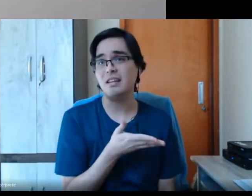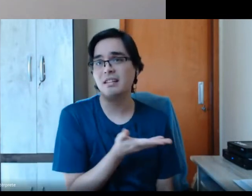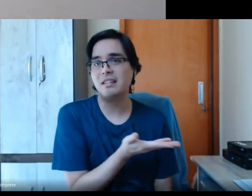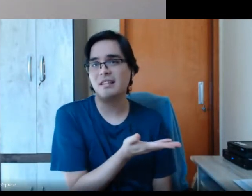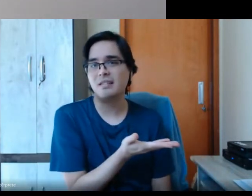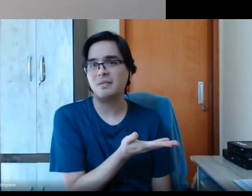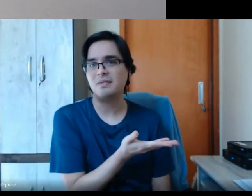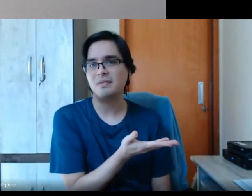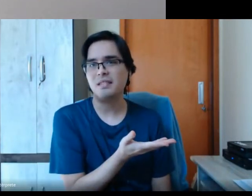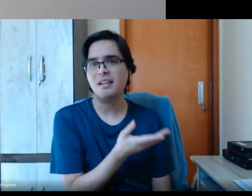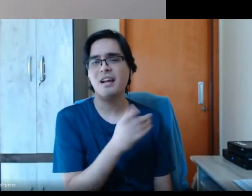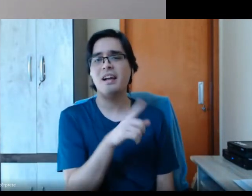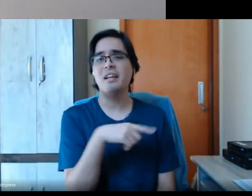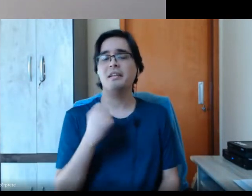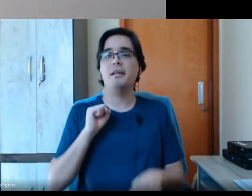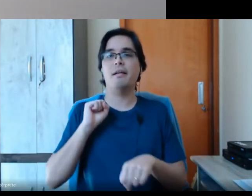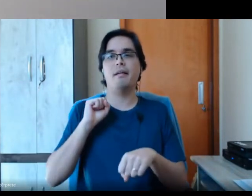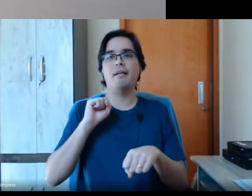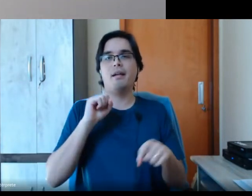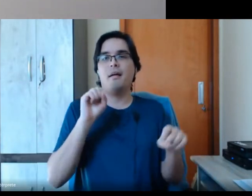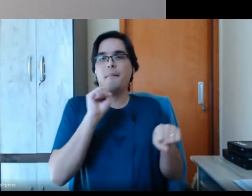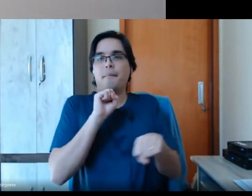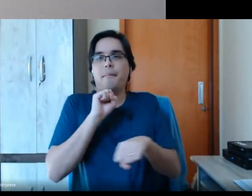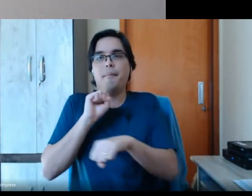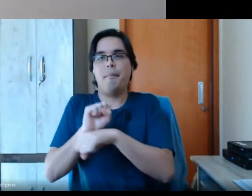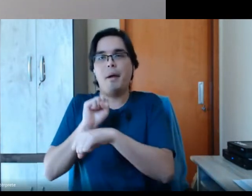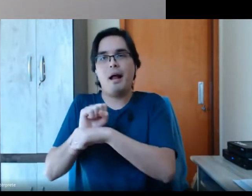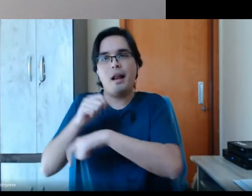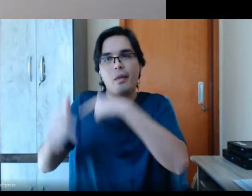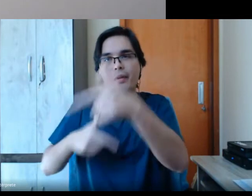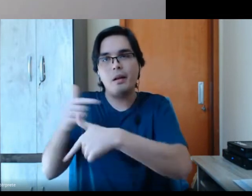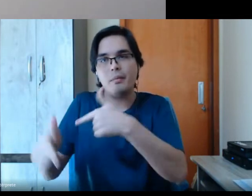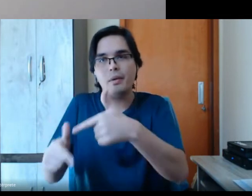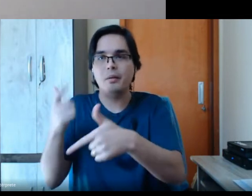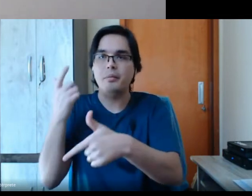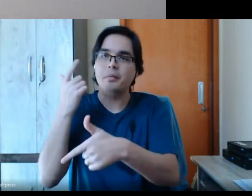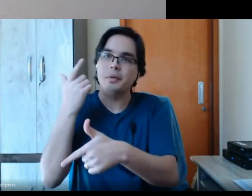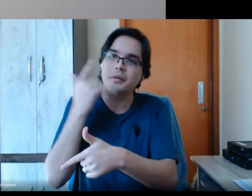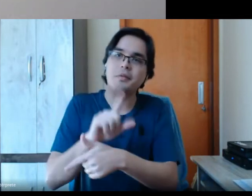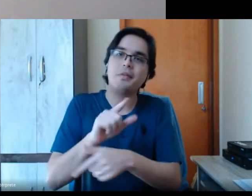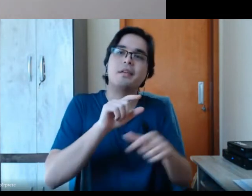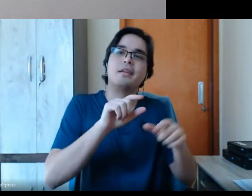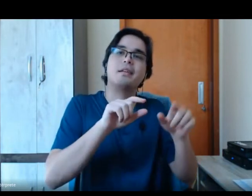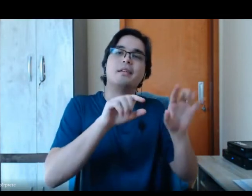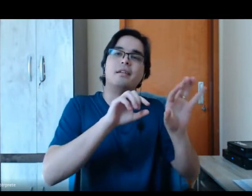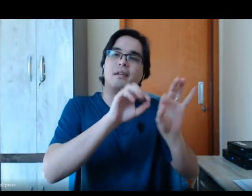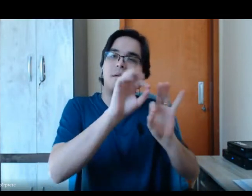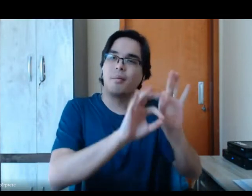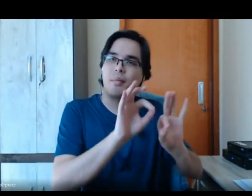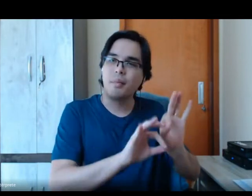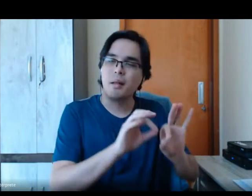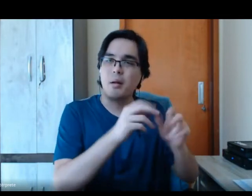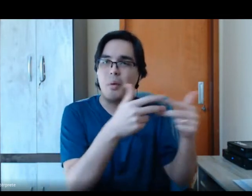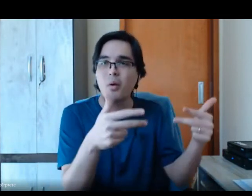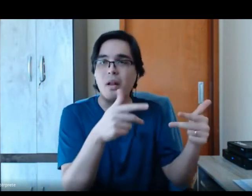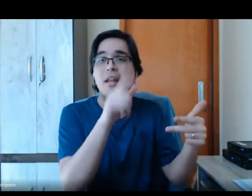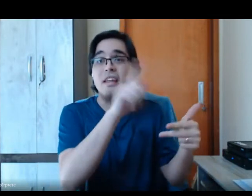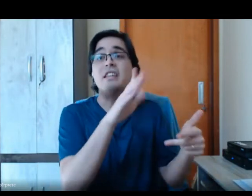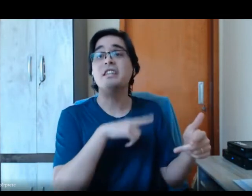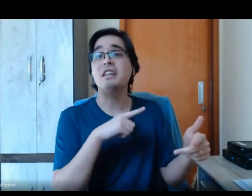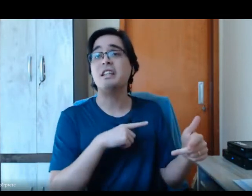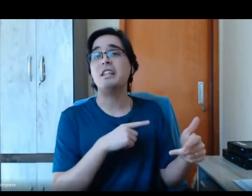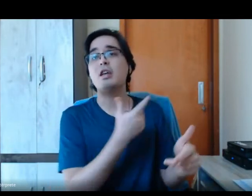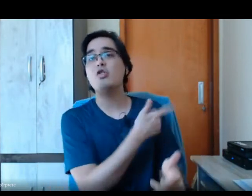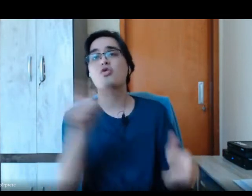encaminhamento dos anexos, né, dos apêndices do documento. Obrigado, Esther, isso mesmo.